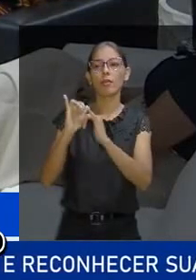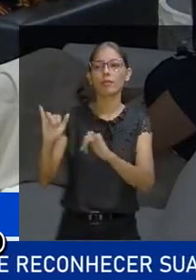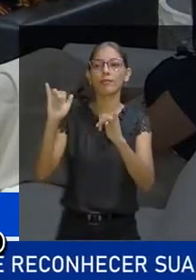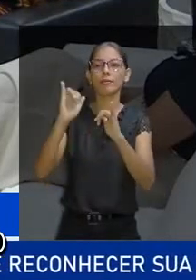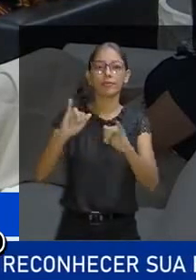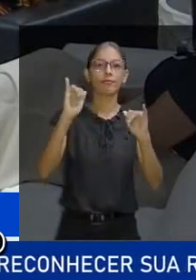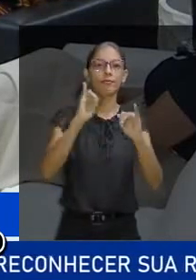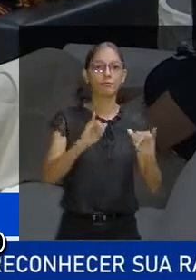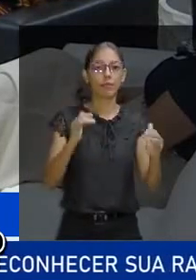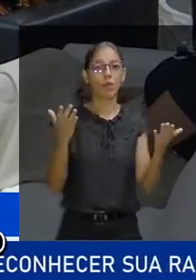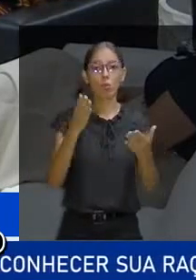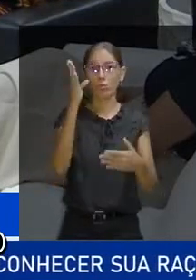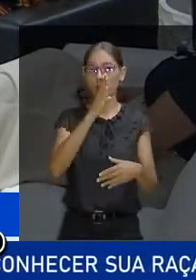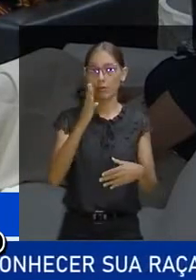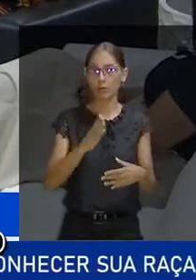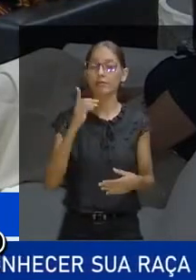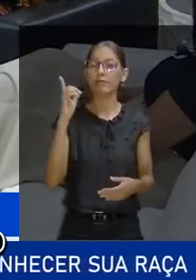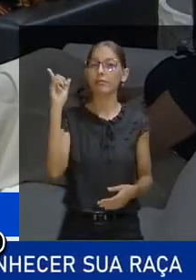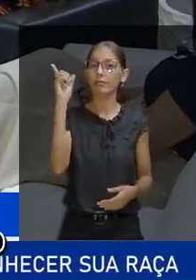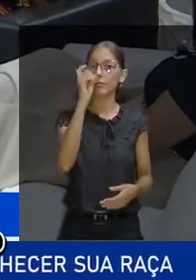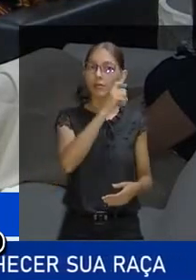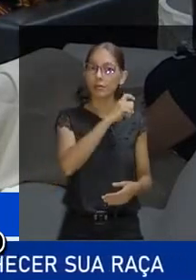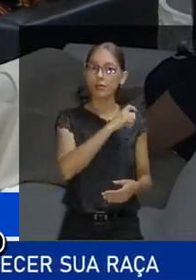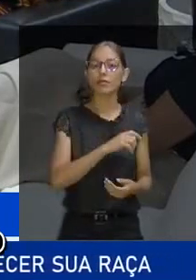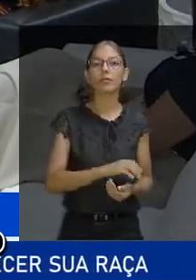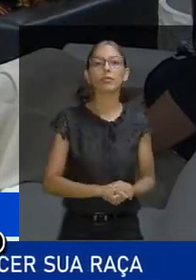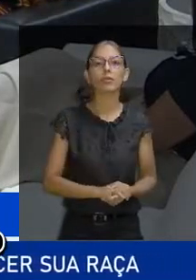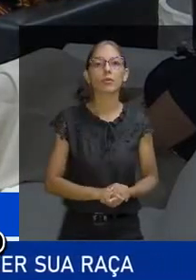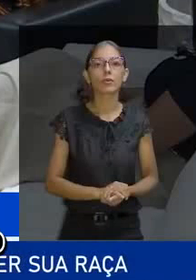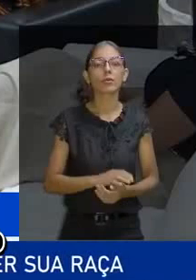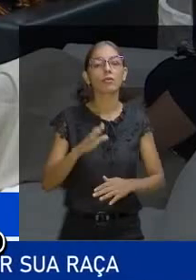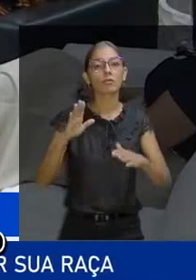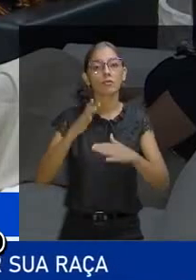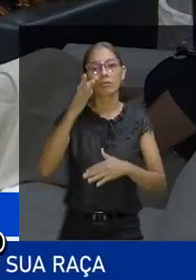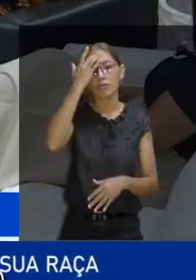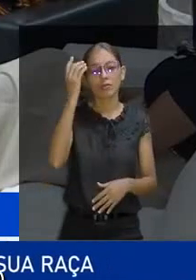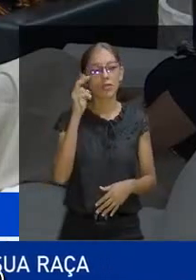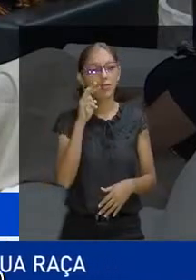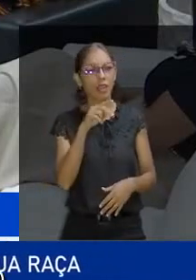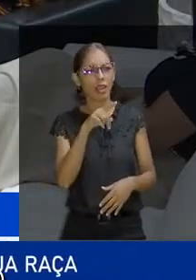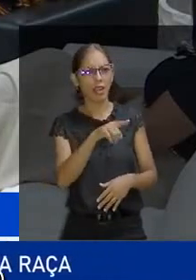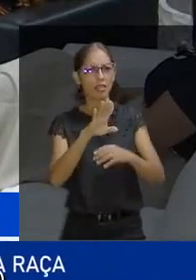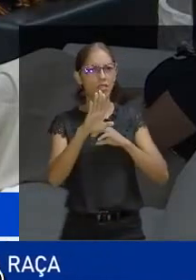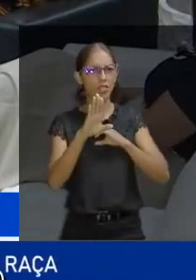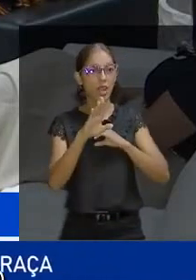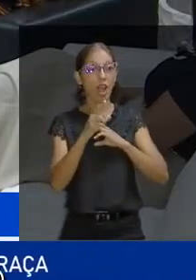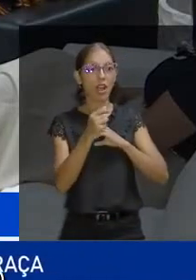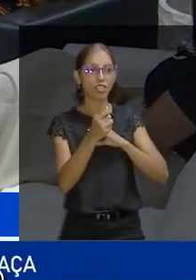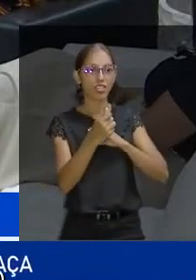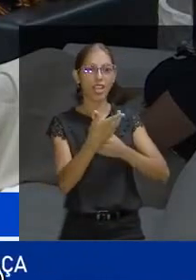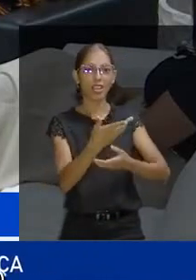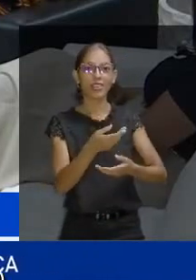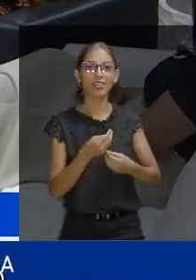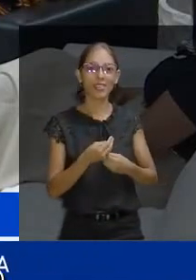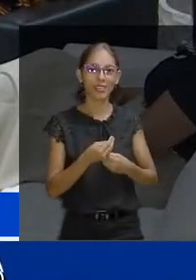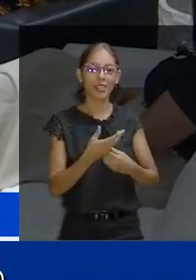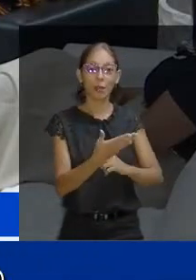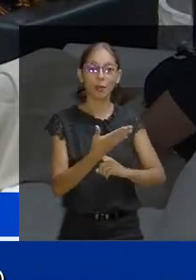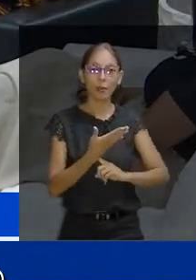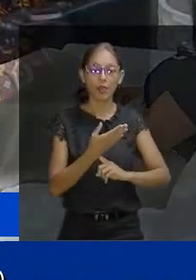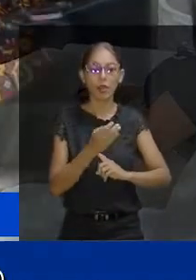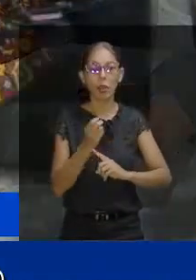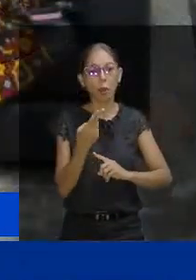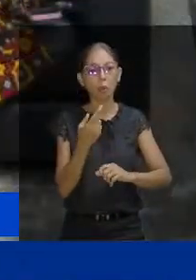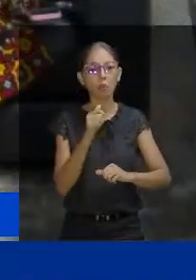é hoje no Brasil, em que a pessoa vê no candidato e só quer receber dinheiro, algo em troca, porque aí fora está todo mundo